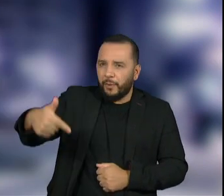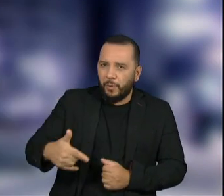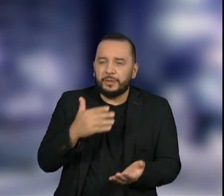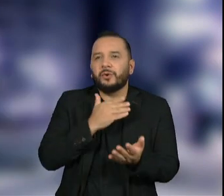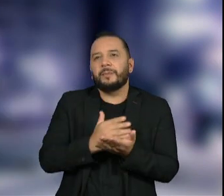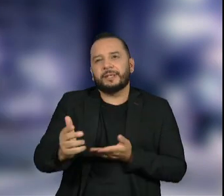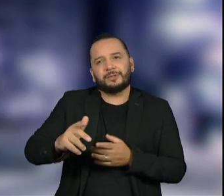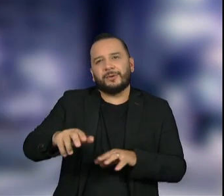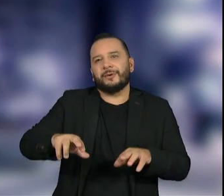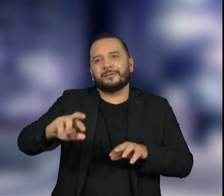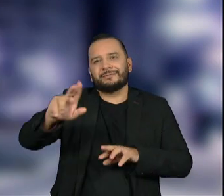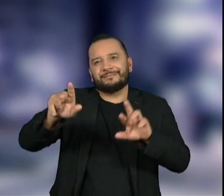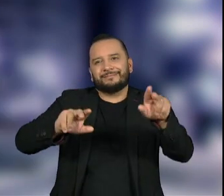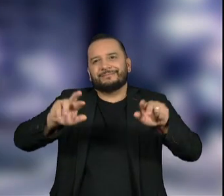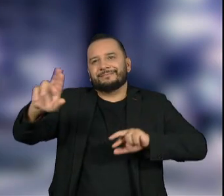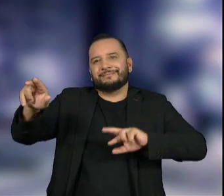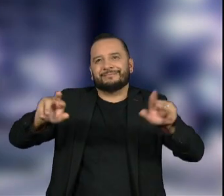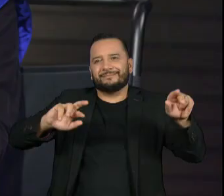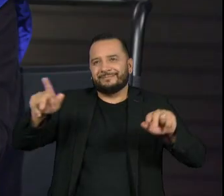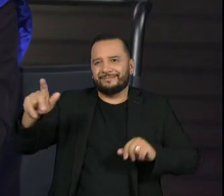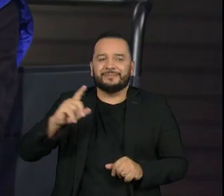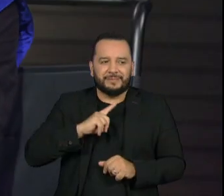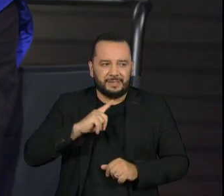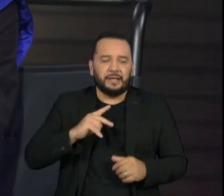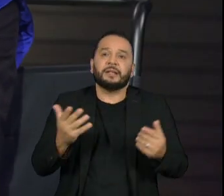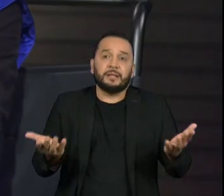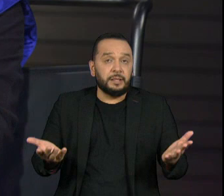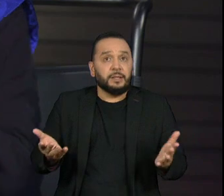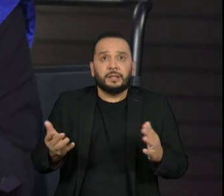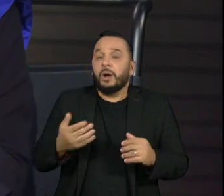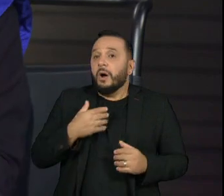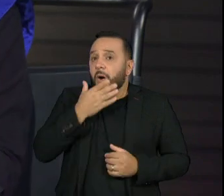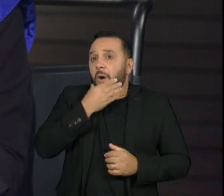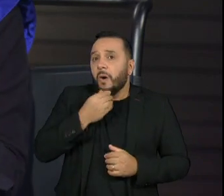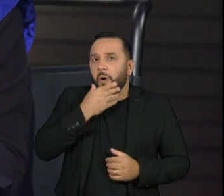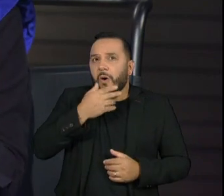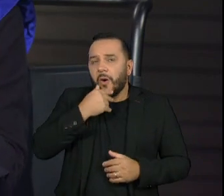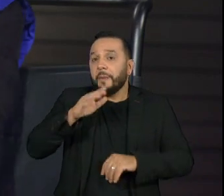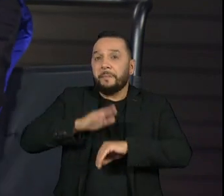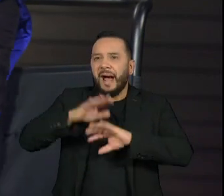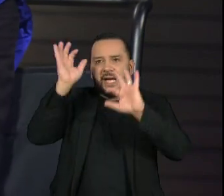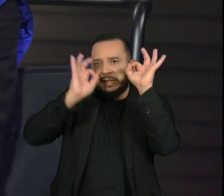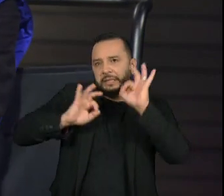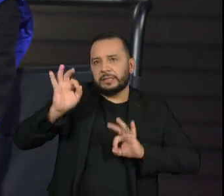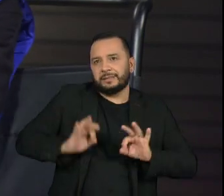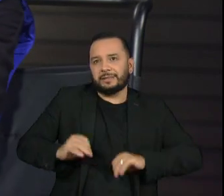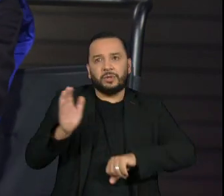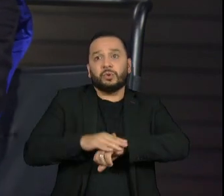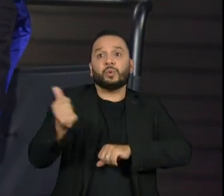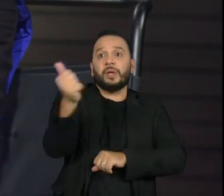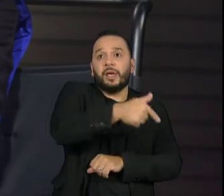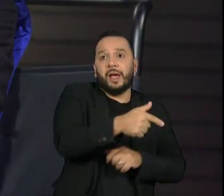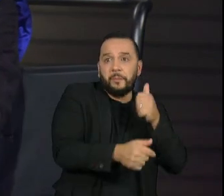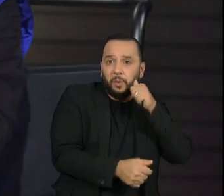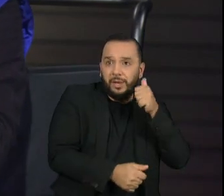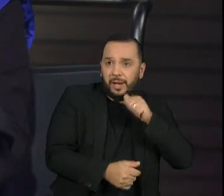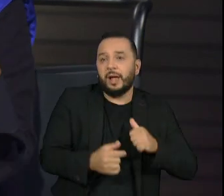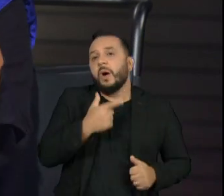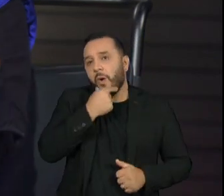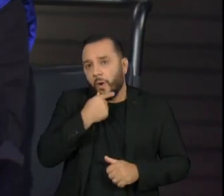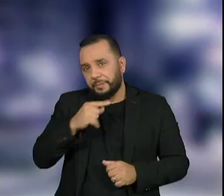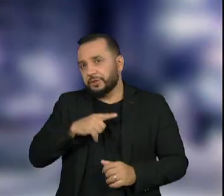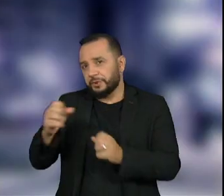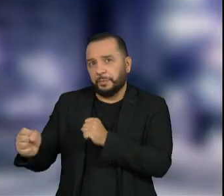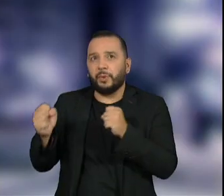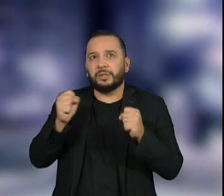Então, primeiro veio o homem é que era o mais enfeitado que a mulher, ele que tinha esse poder, de novo, né?